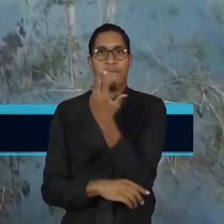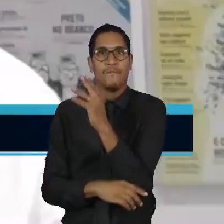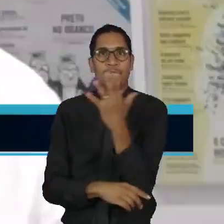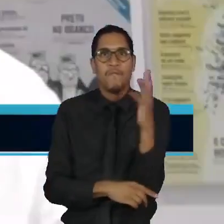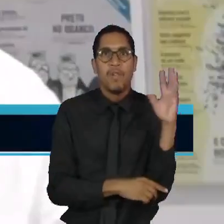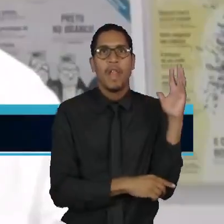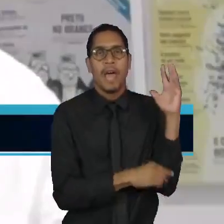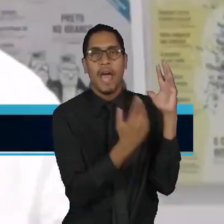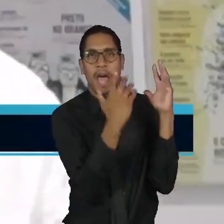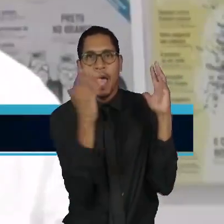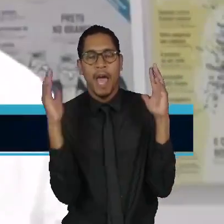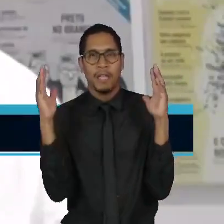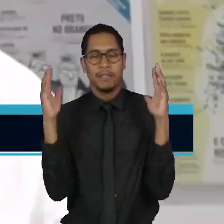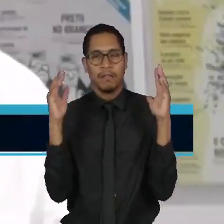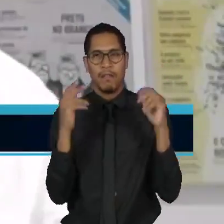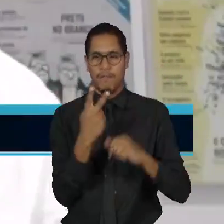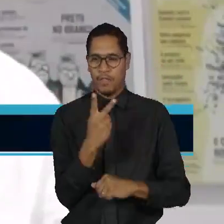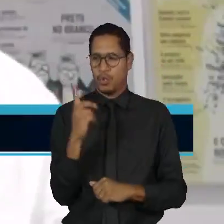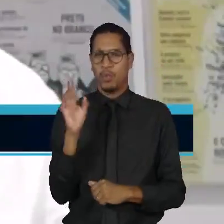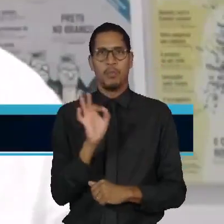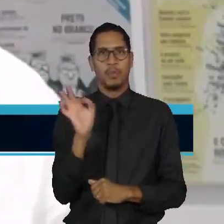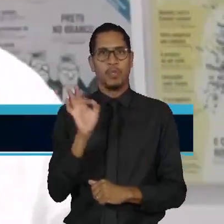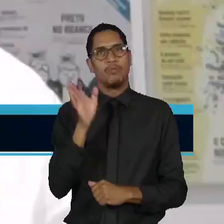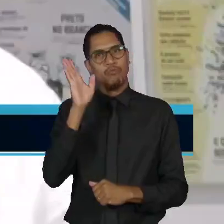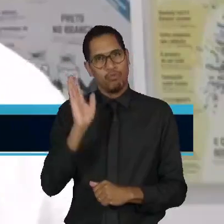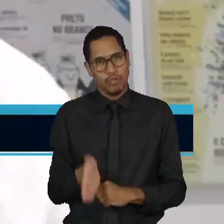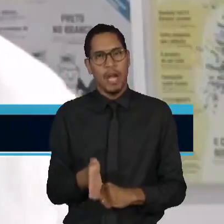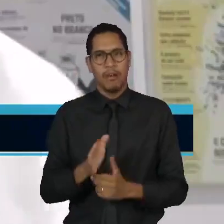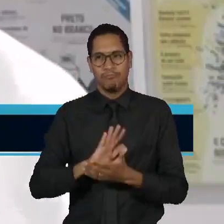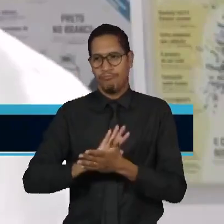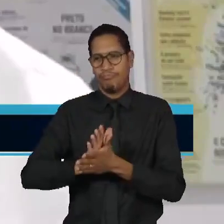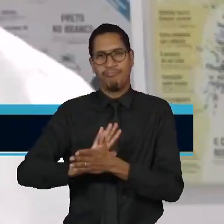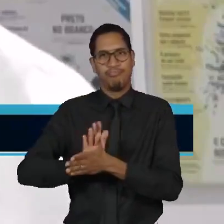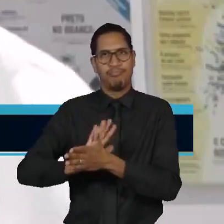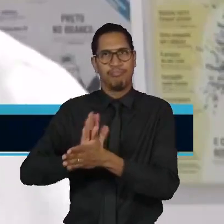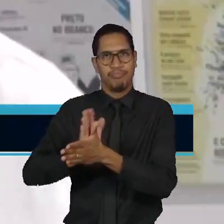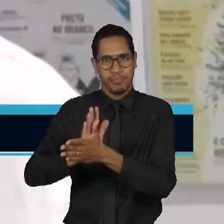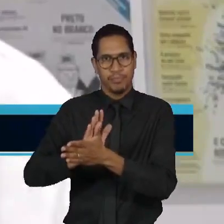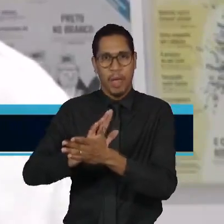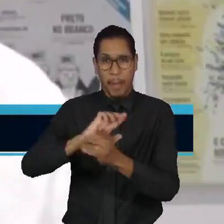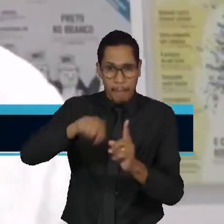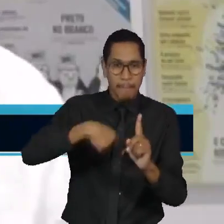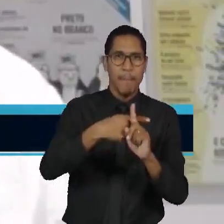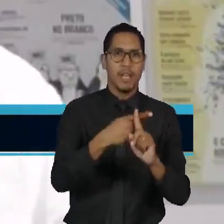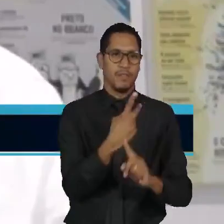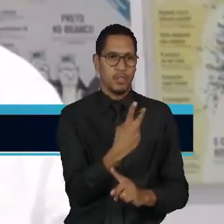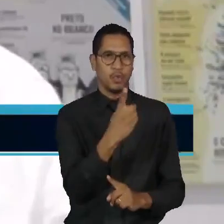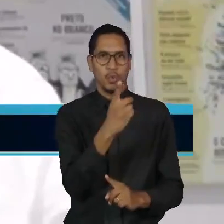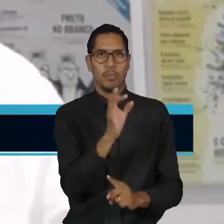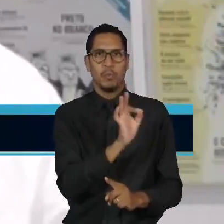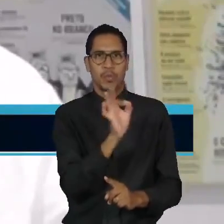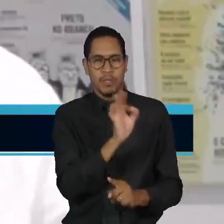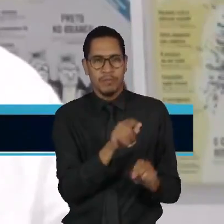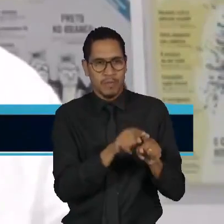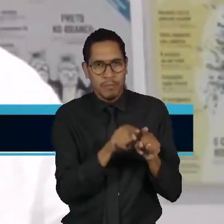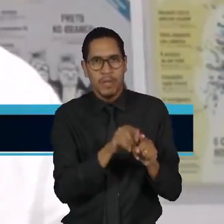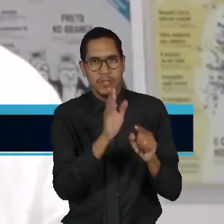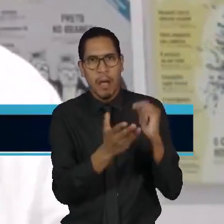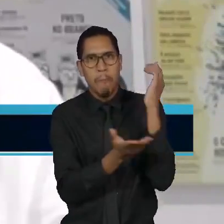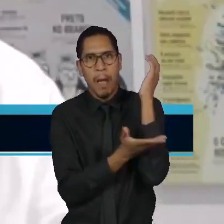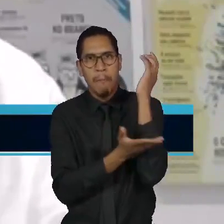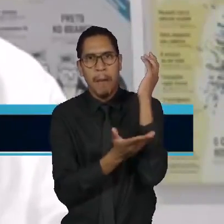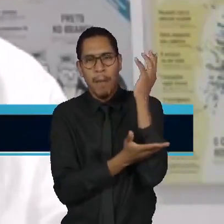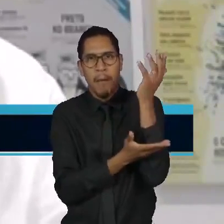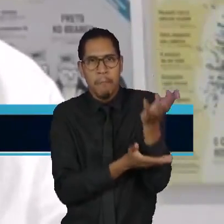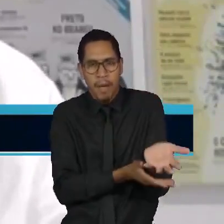que 21% dela foi desmatada. Bom, você acrescenta mais 21% dela degradada. Então, você está falando